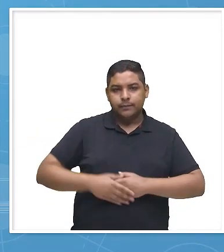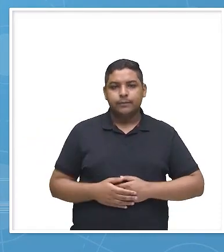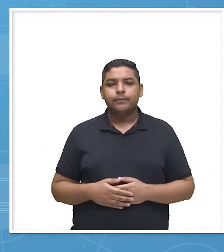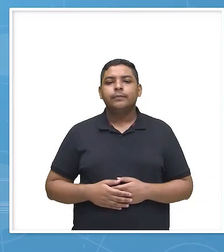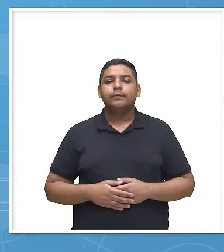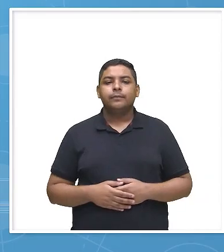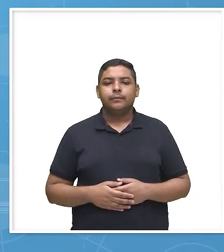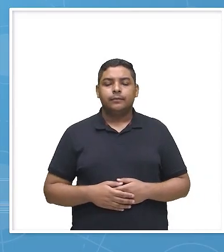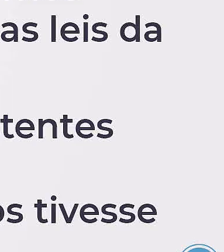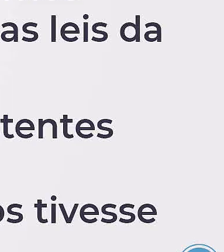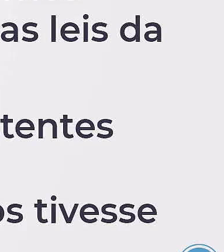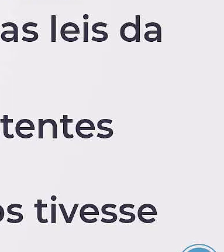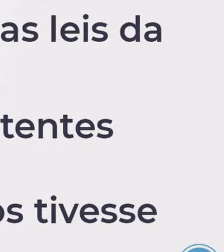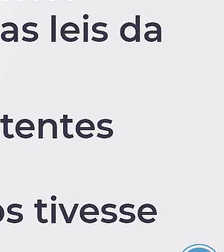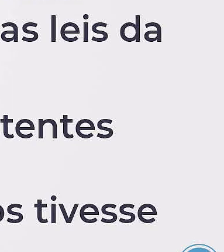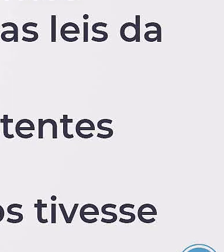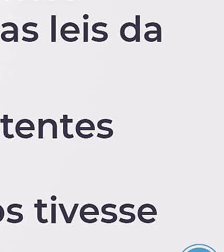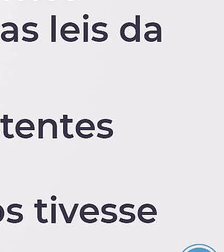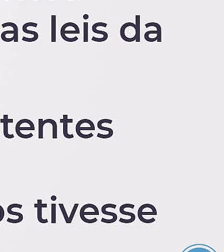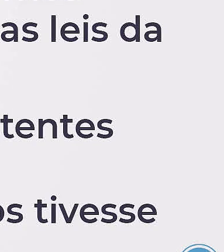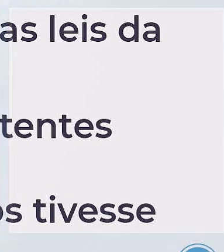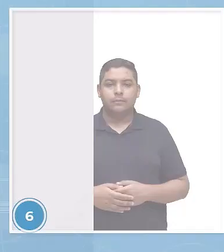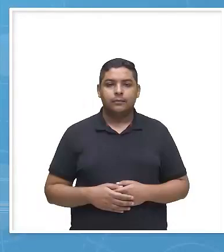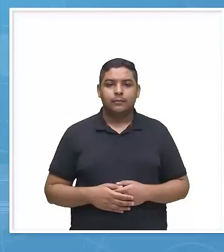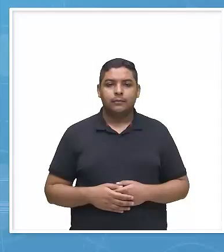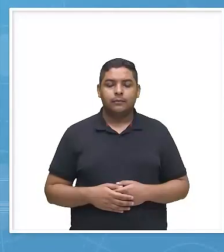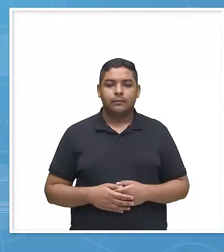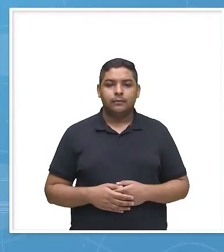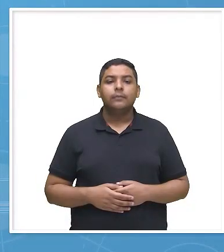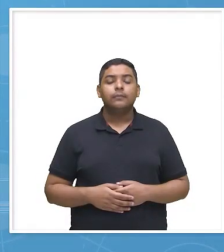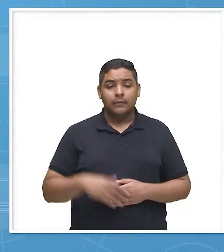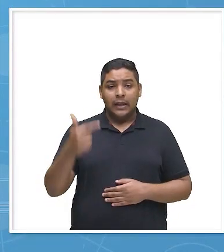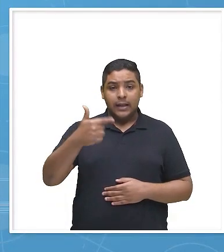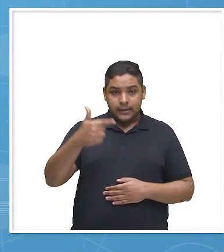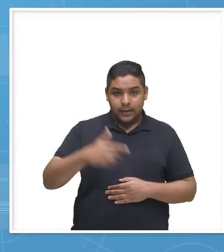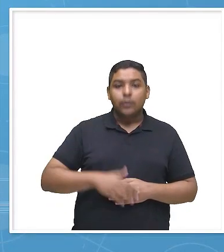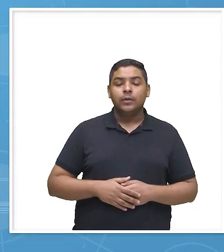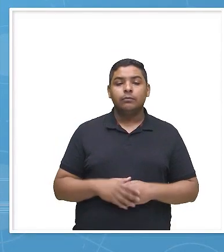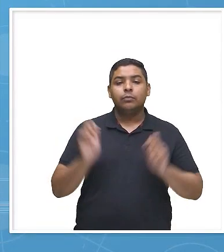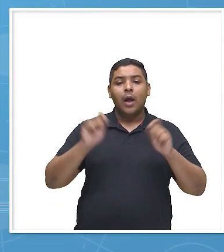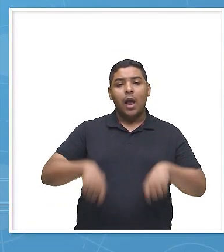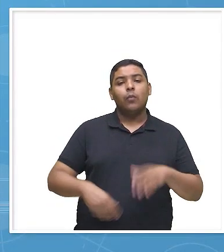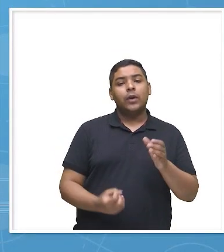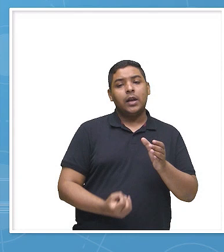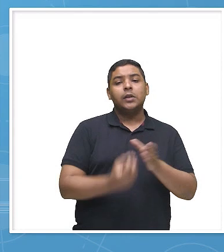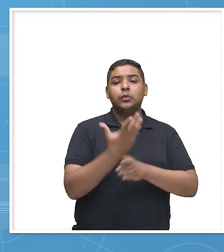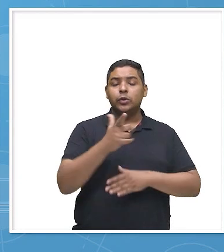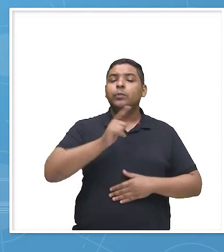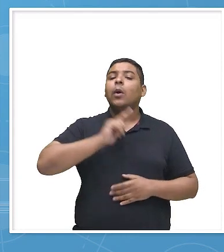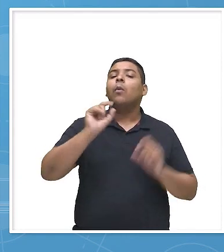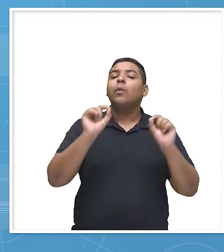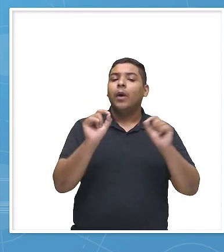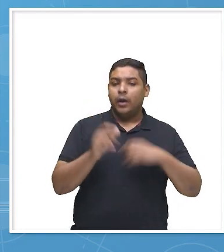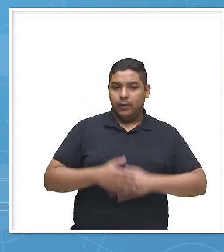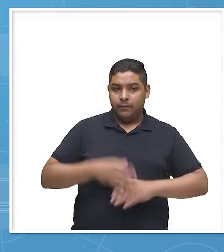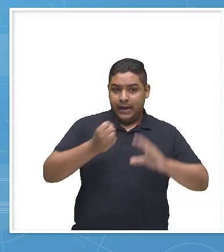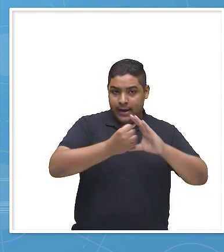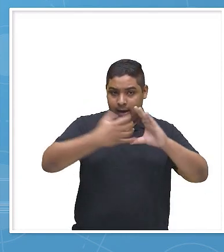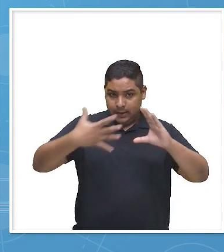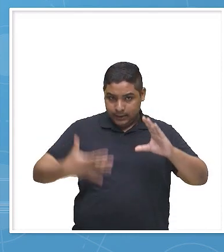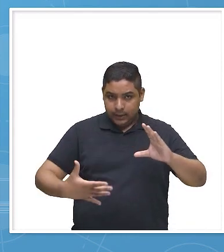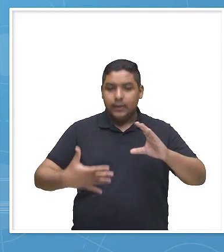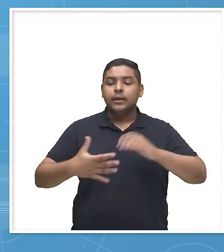Segunda questão na tela. Segunda questão fala o seguinte, pode-se dizer que o criacionismo se caracteriza